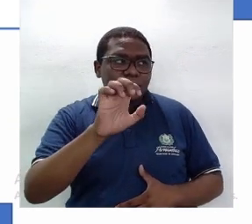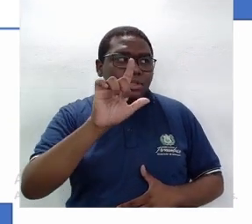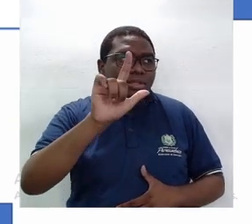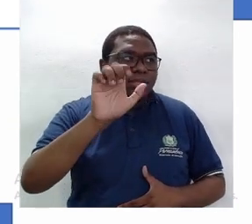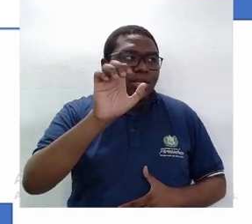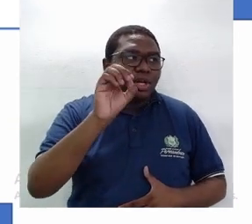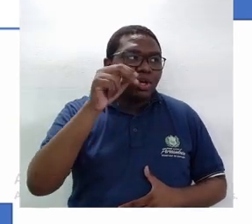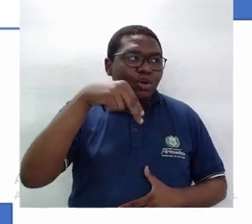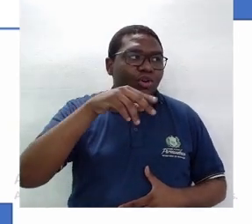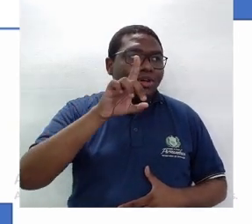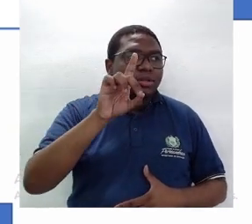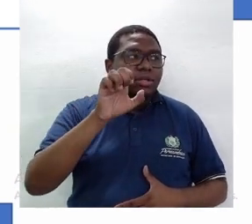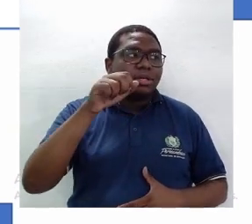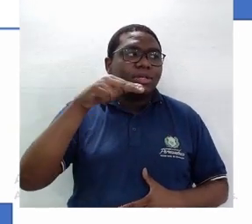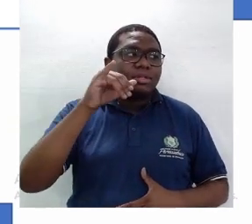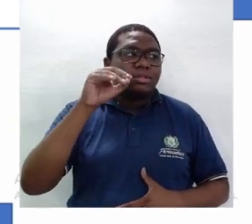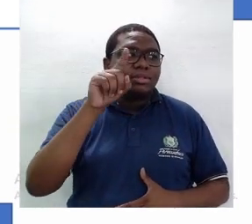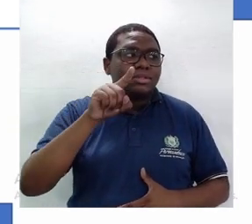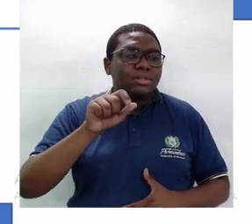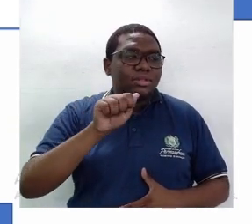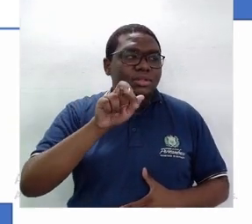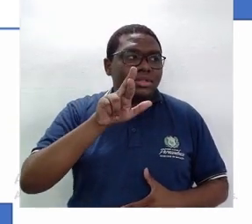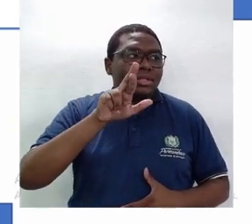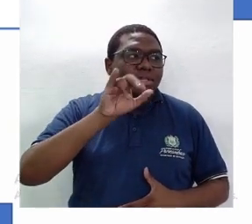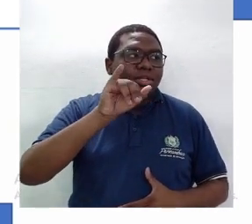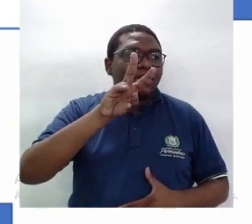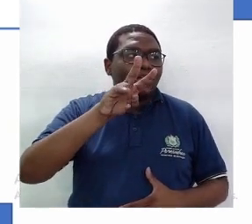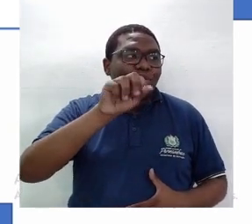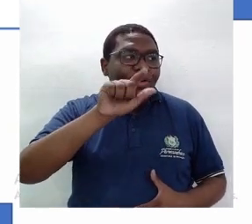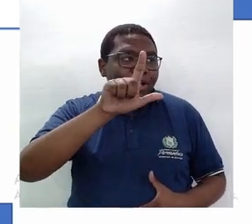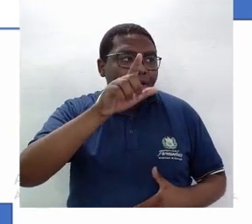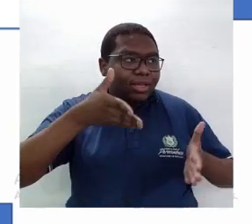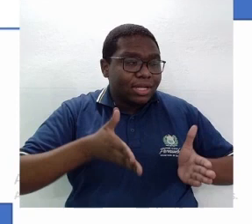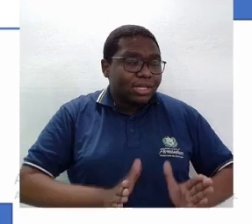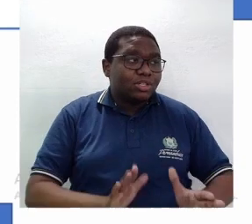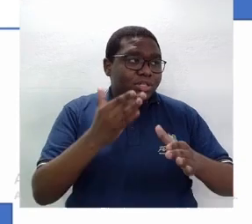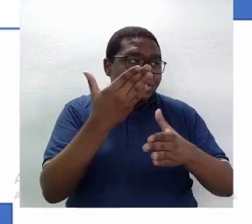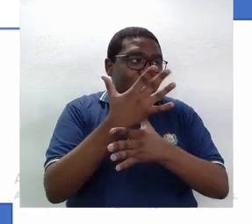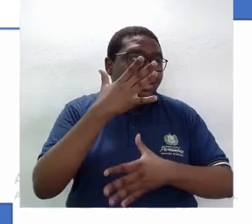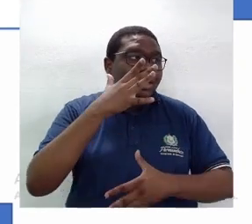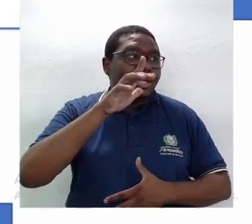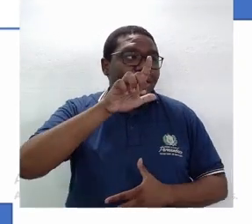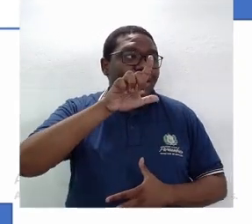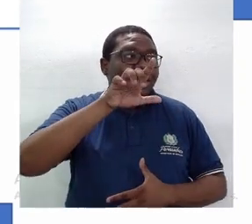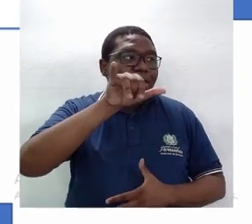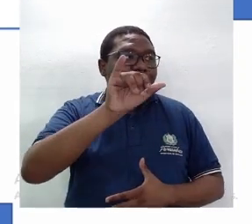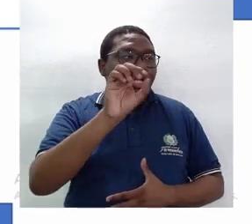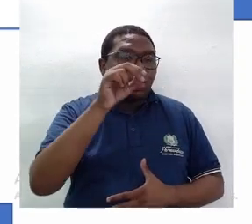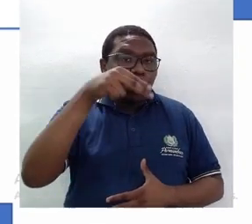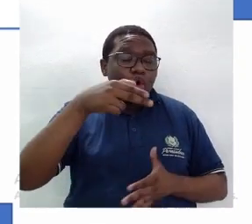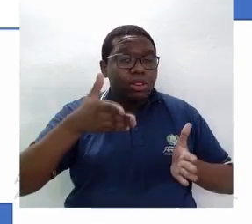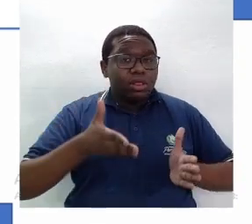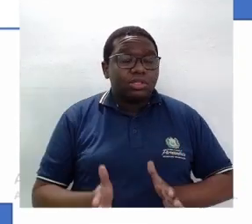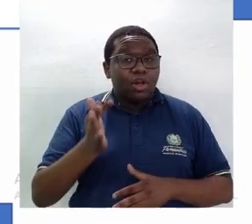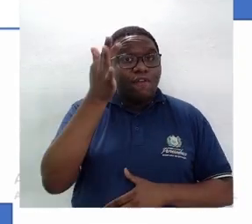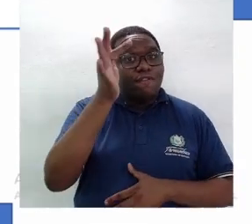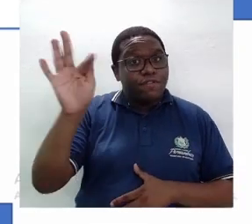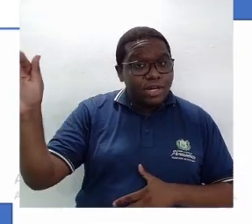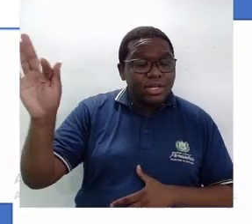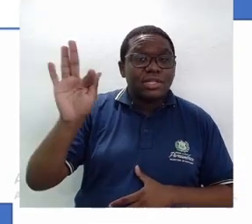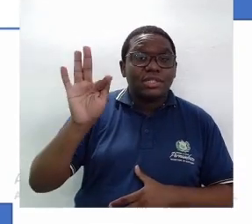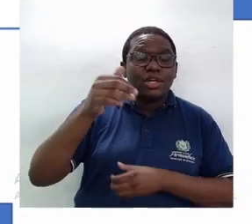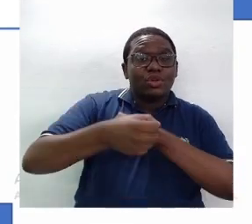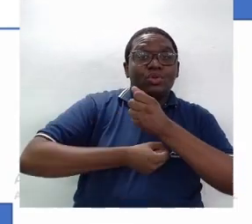Denisard Rivail. Ele nasceu em Lyon, certo? França, ele é francês. Ele nasceu